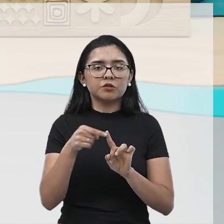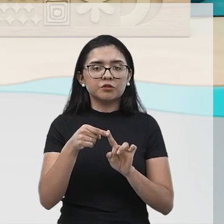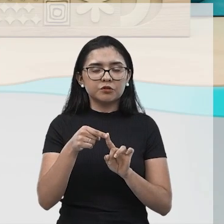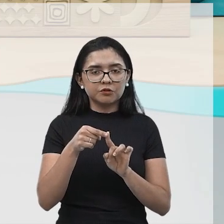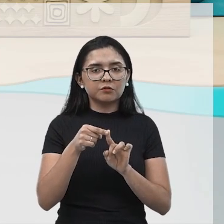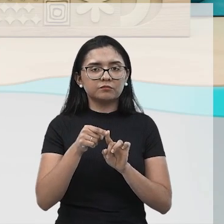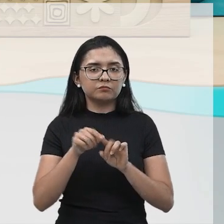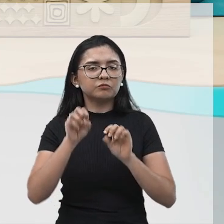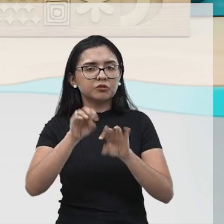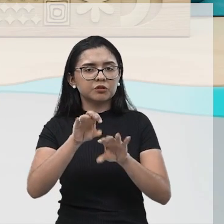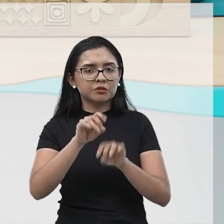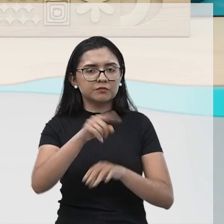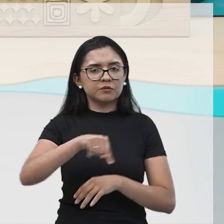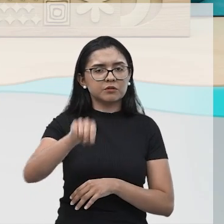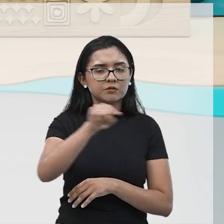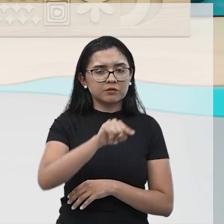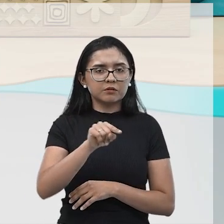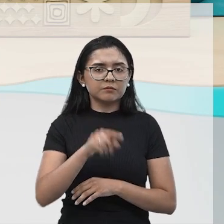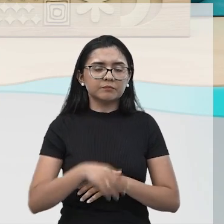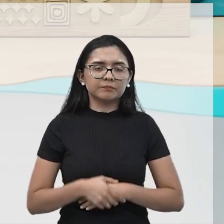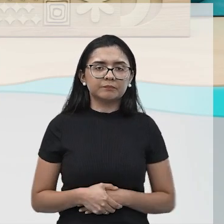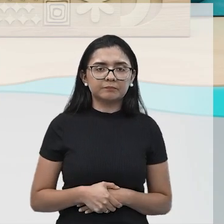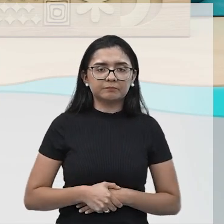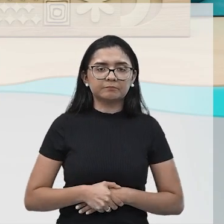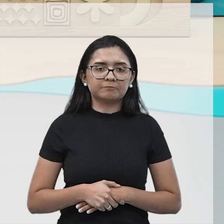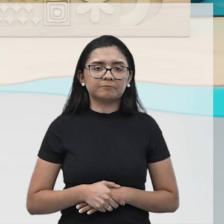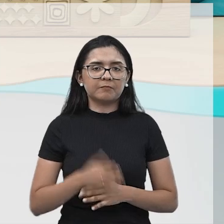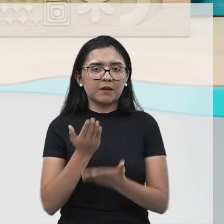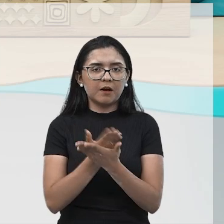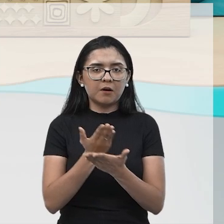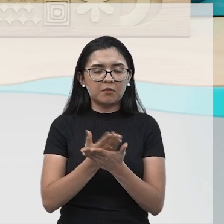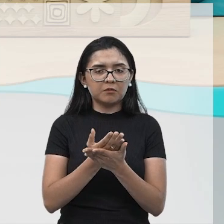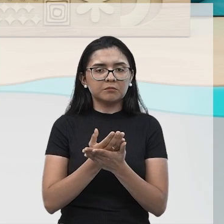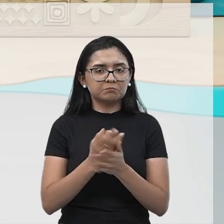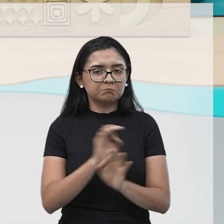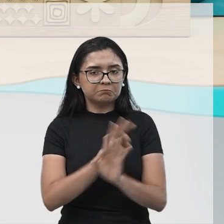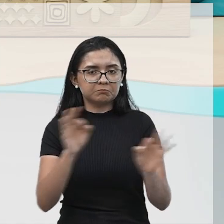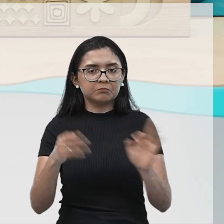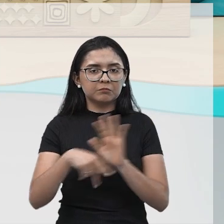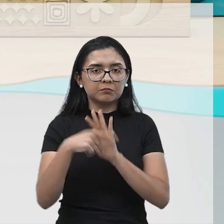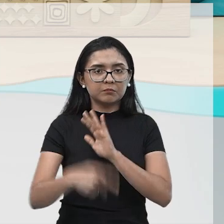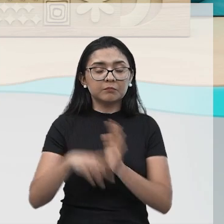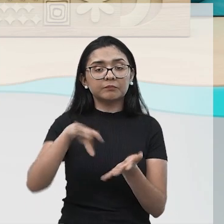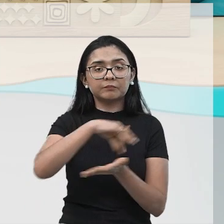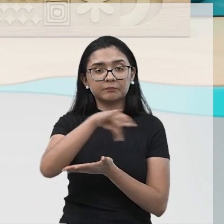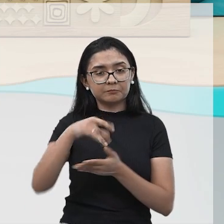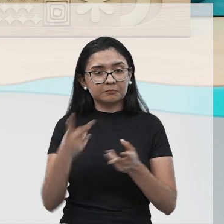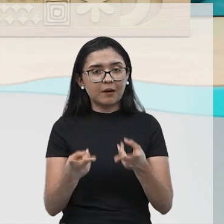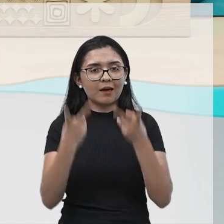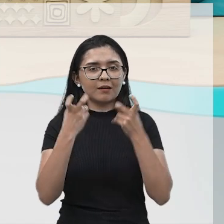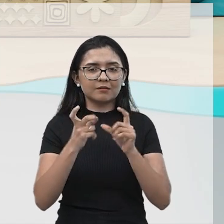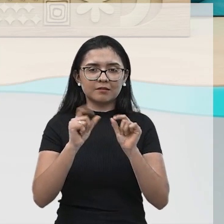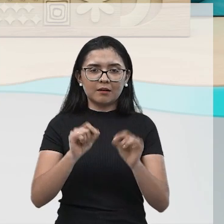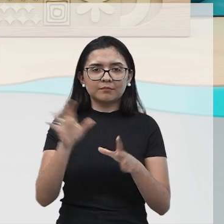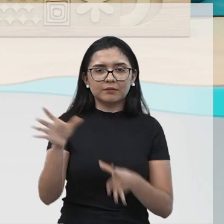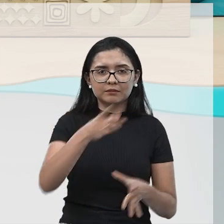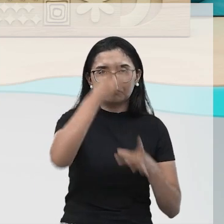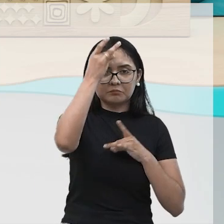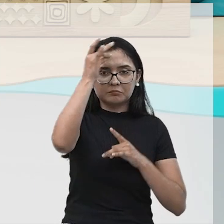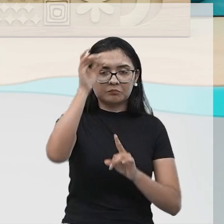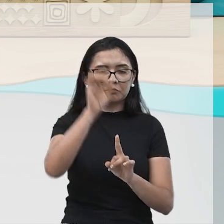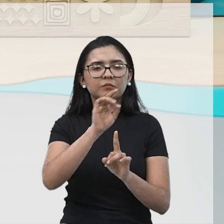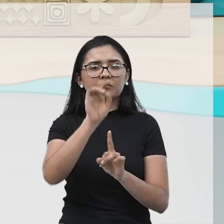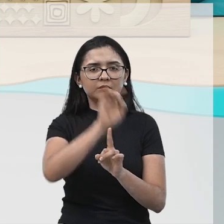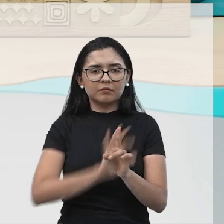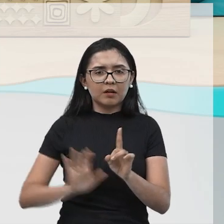o melhor aqui das aulas do Centro de Mídias. Viu a caracterização maravilhosa